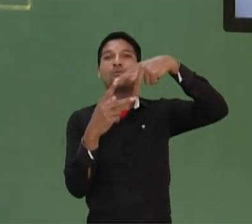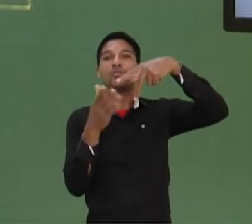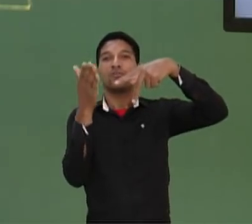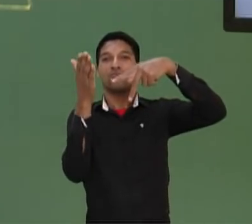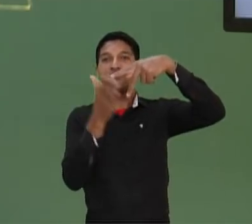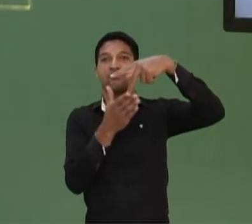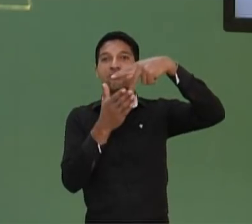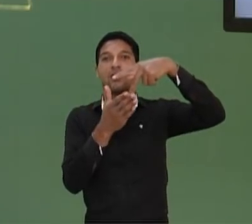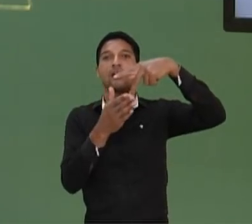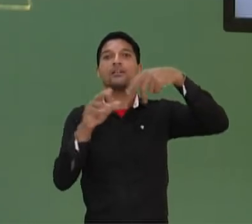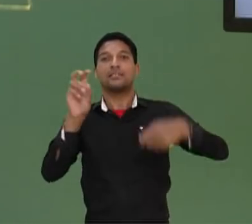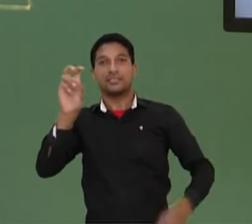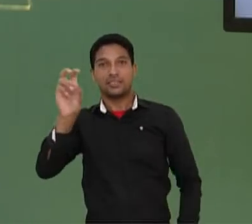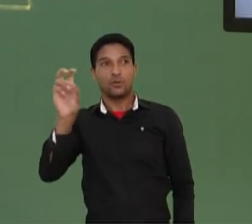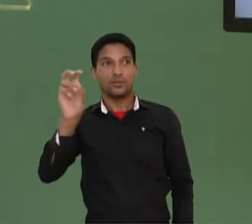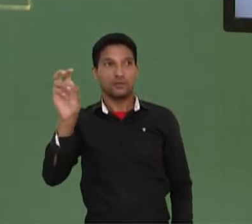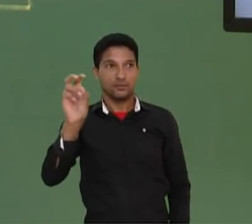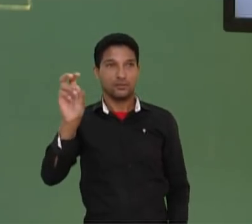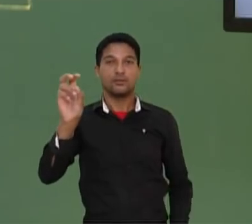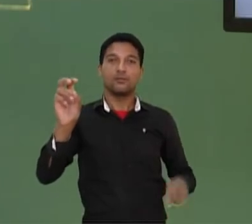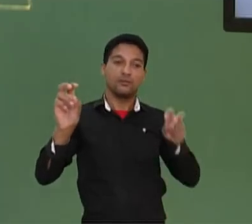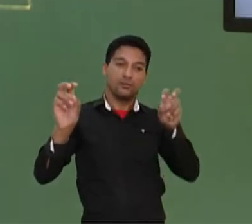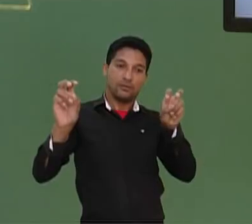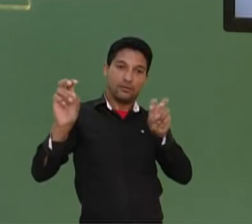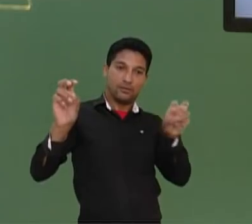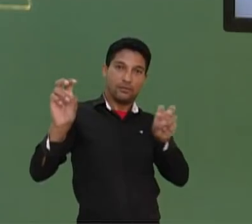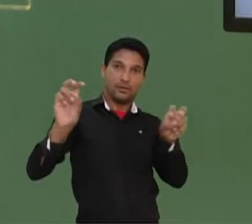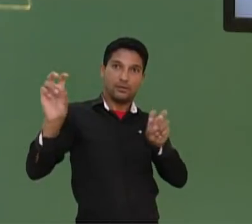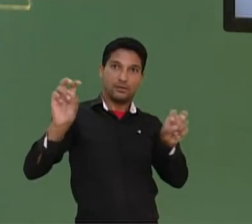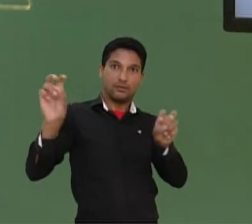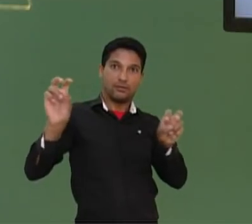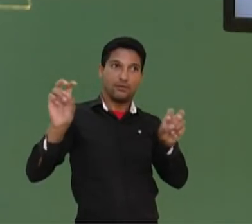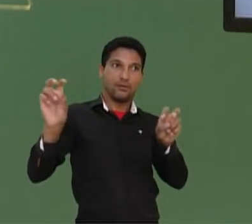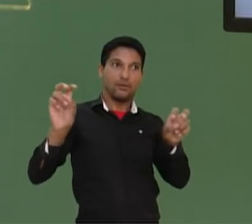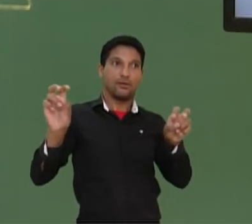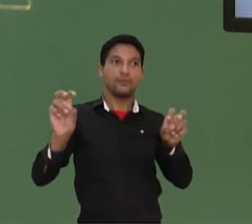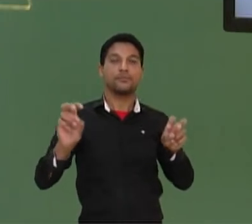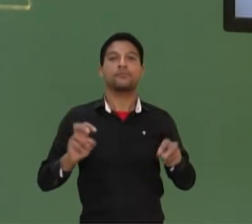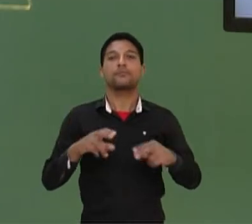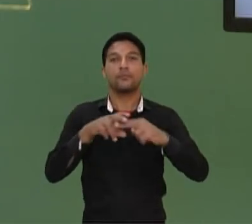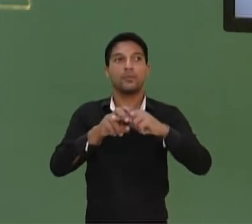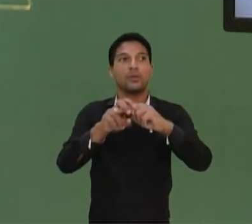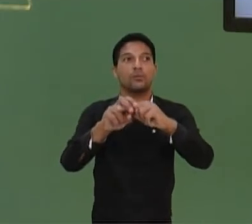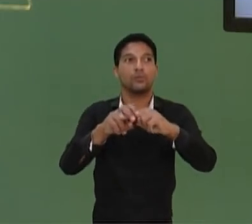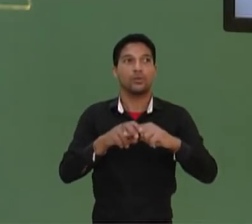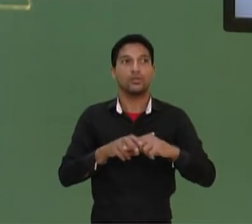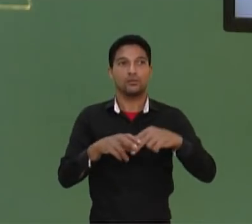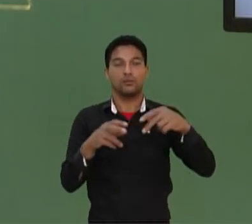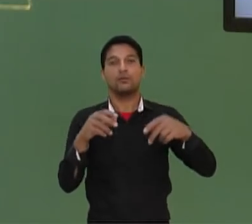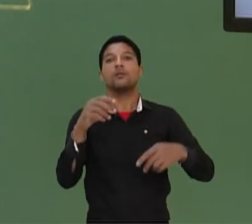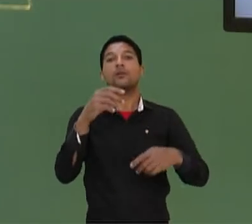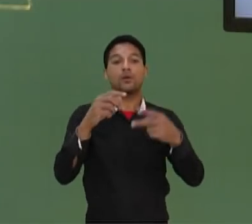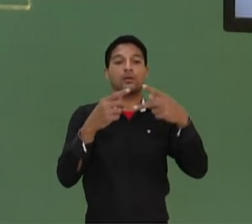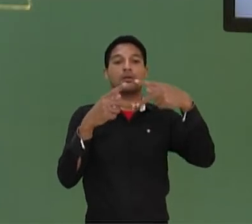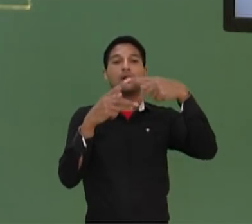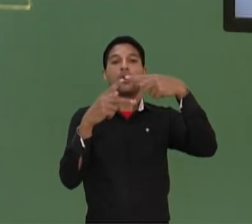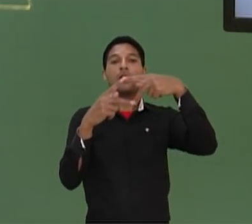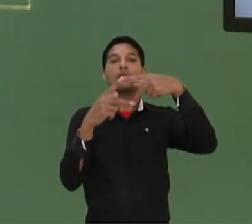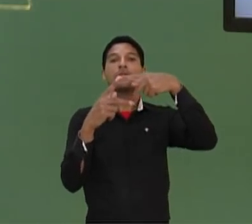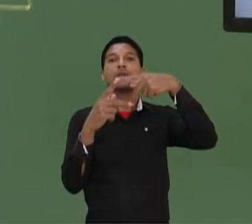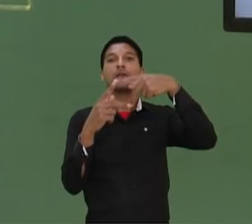e 55 aqui. Então, os ângulos desse paralelogramo são o quê? 125,